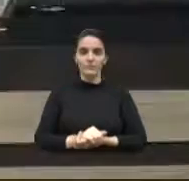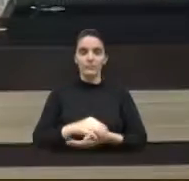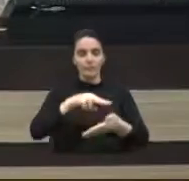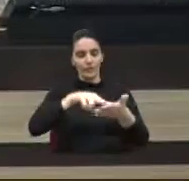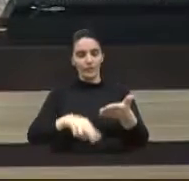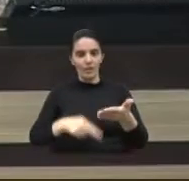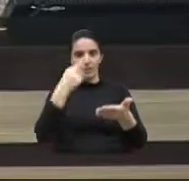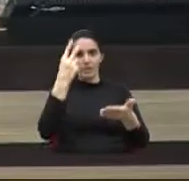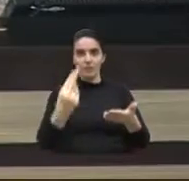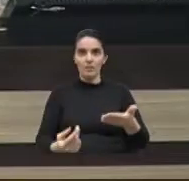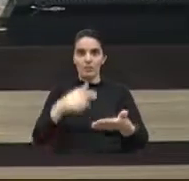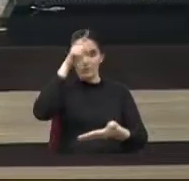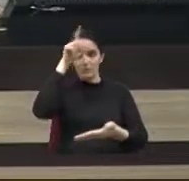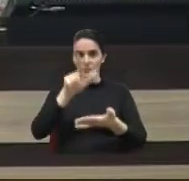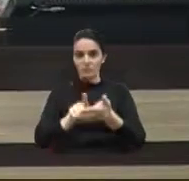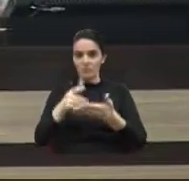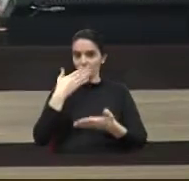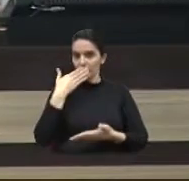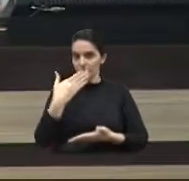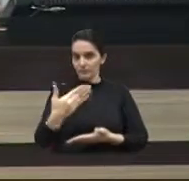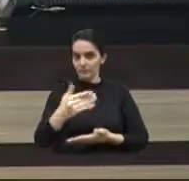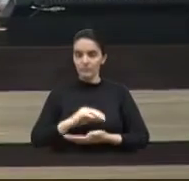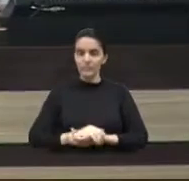conforme foi deliberado pelos líderes.